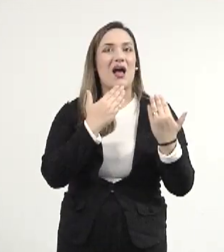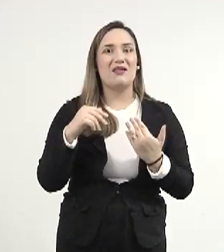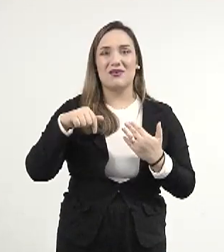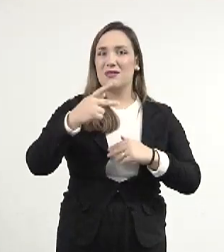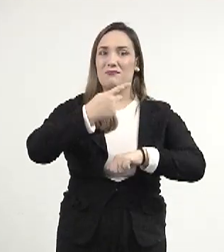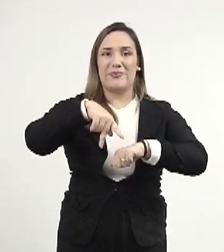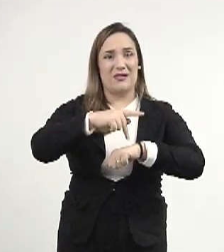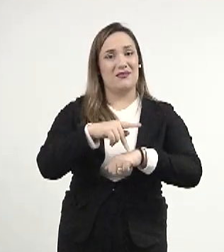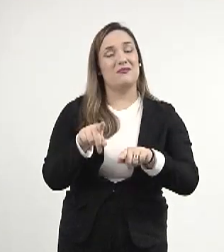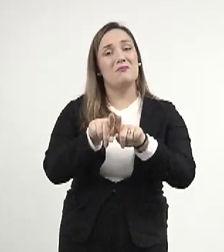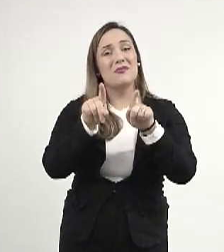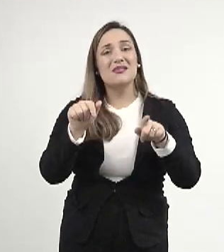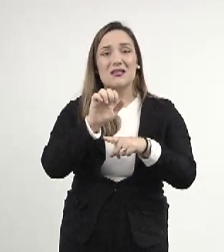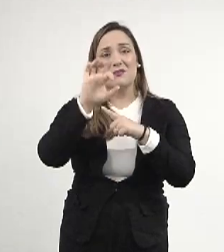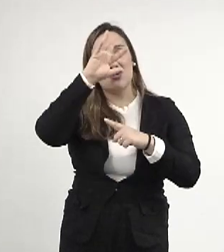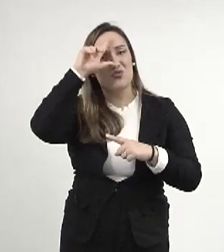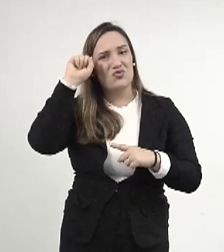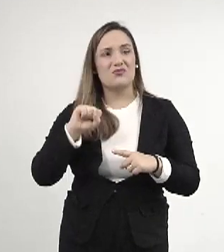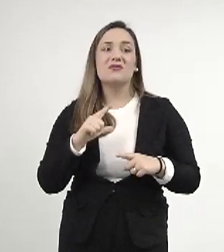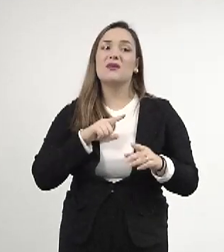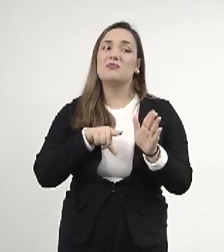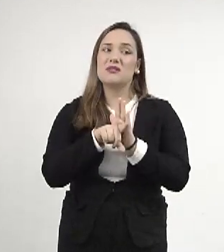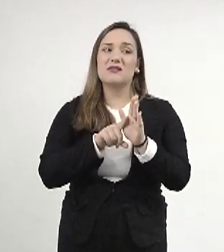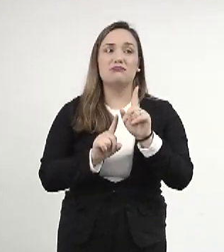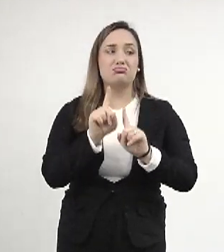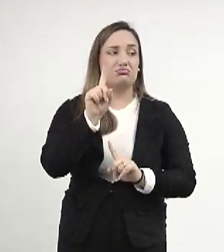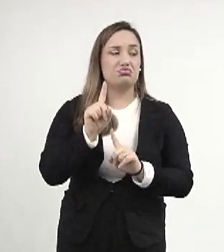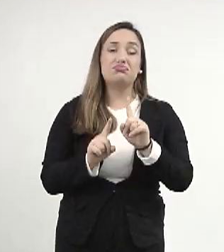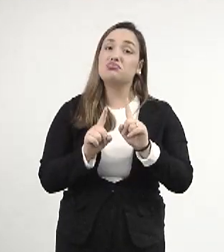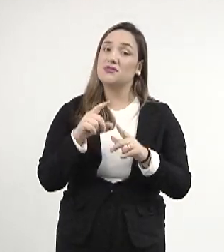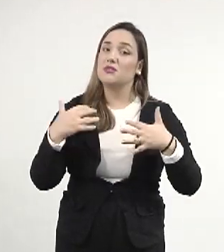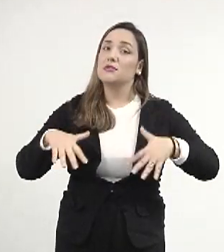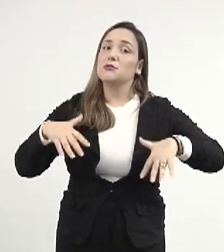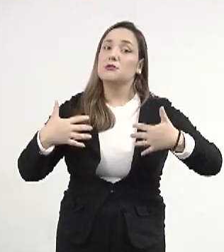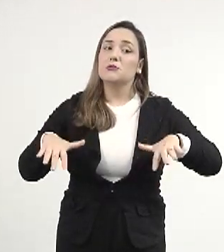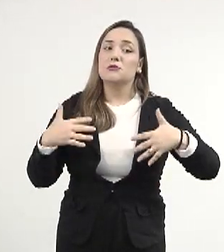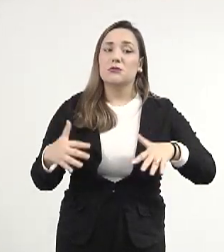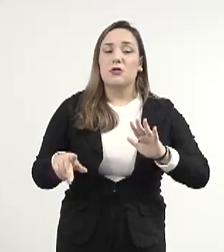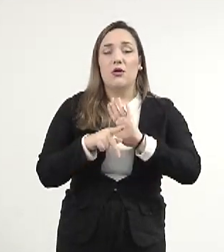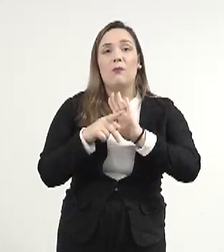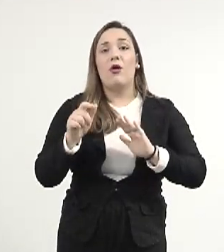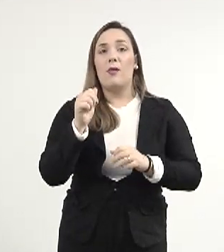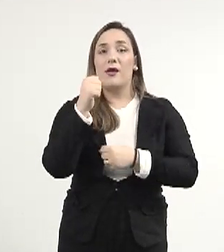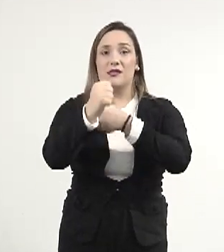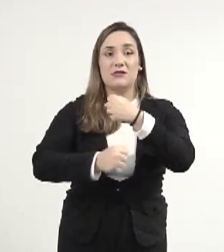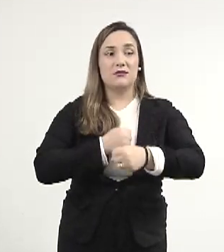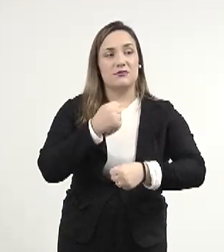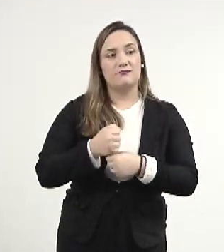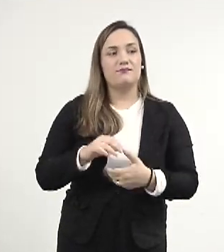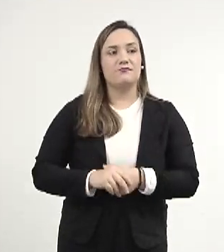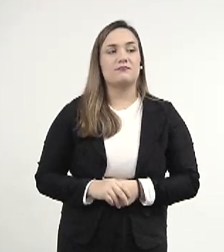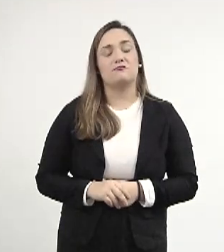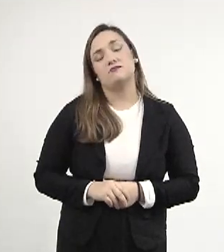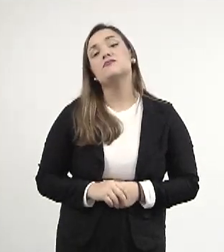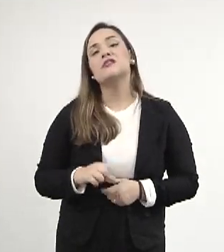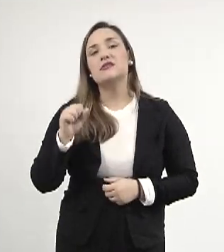registrar que o Mato Grosso do Sul registrou índices alarmantes também nos anuários nacionais. Nós tivemos quedas